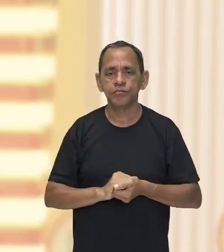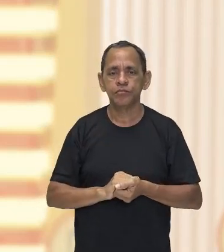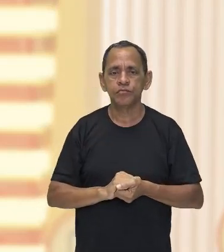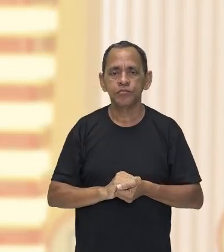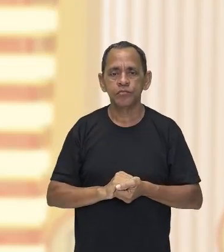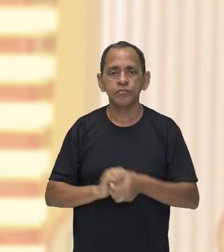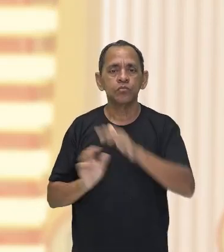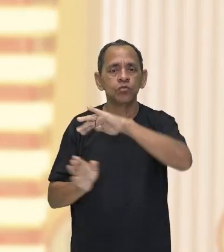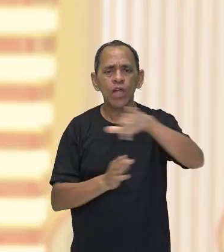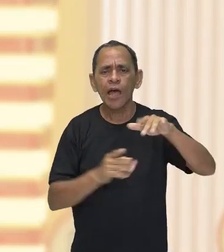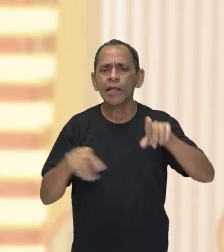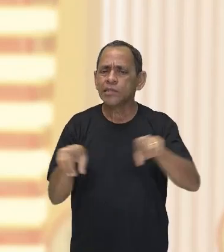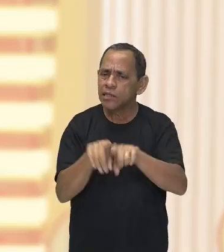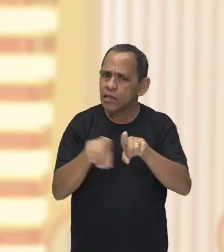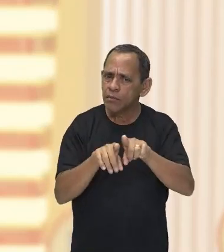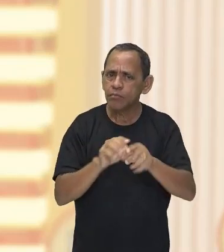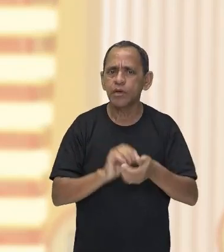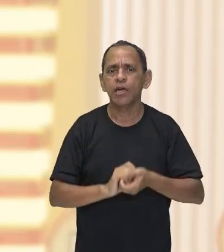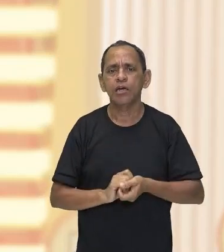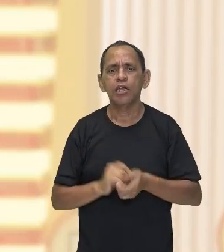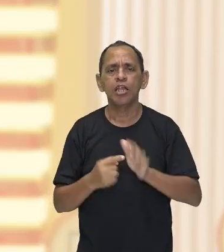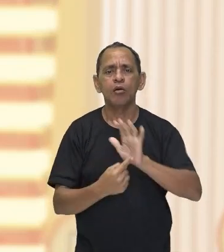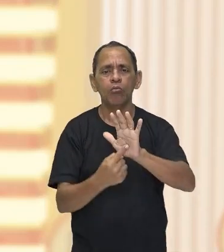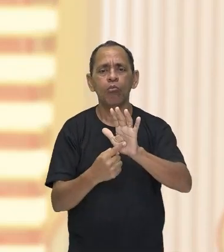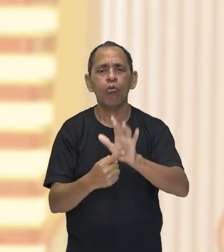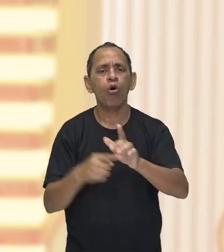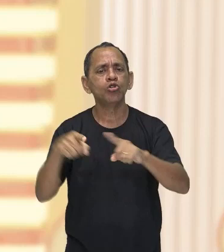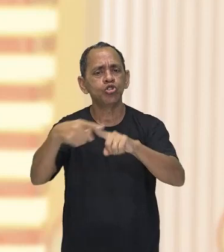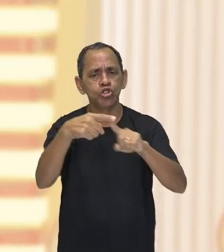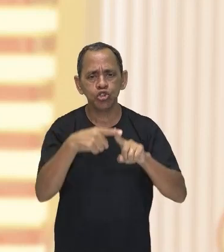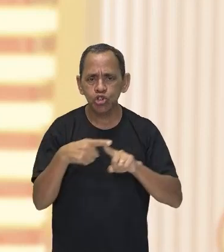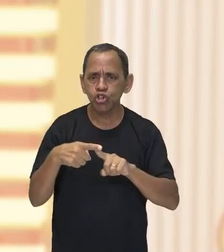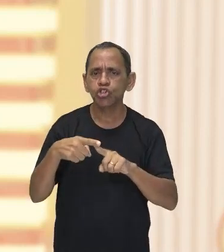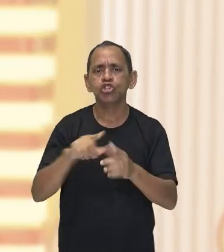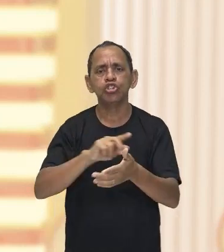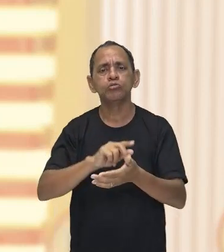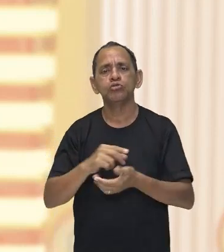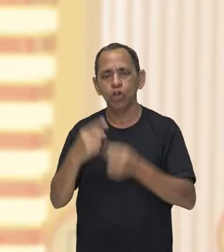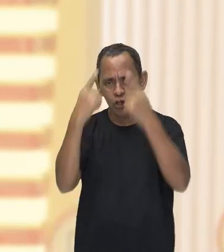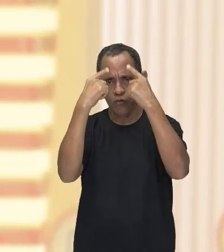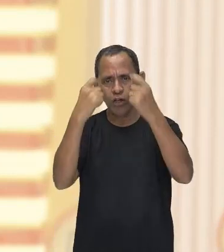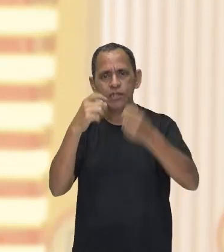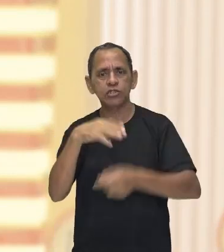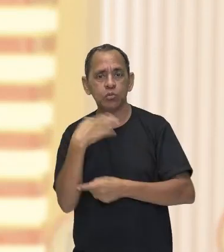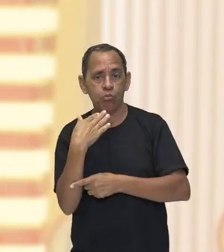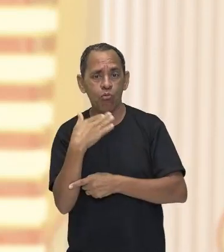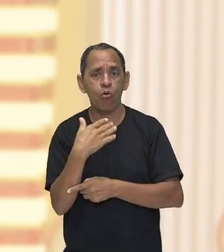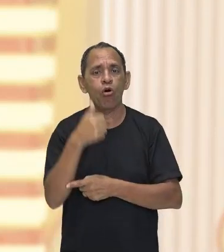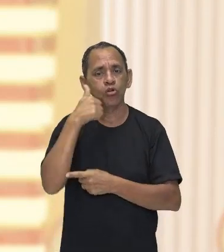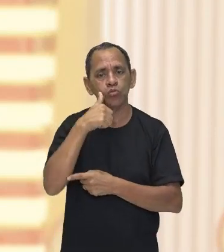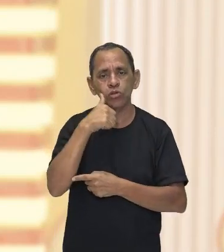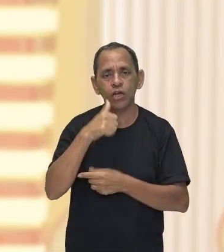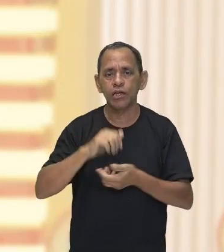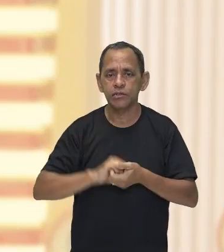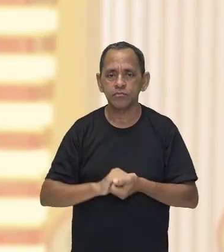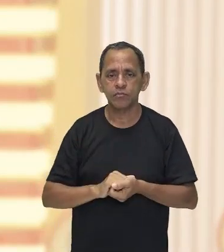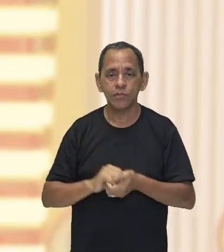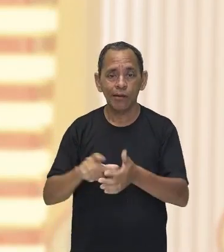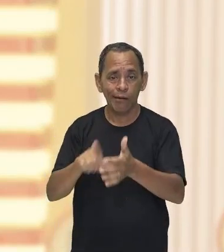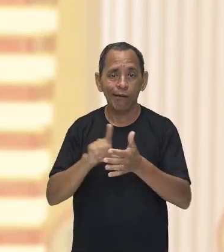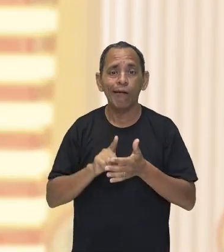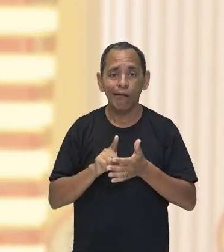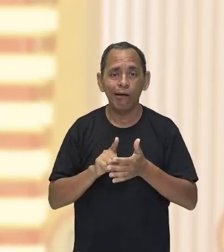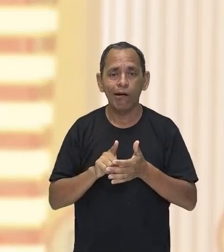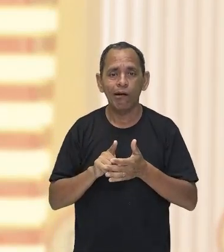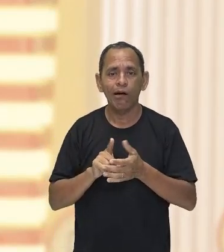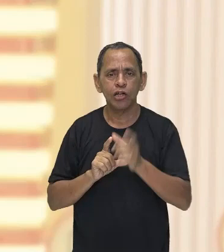quê? Esse tipo de violência, então, aí contra as mulheres, a morte de mulheres. Antes, o termo mais utilizado era